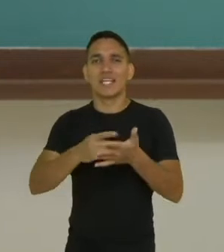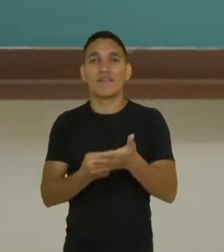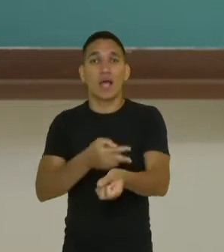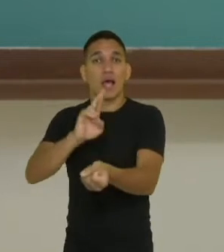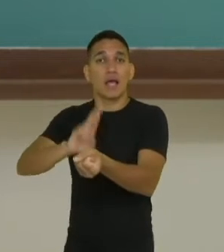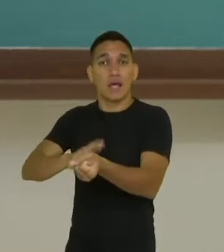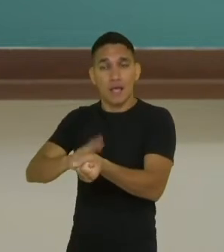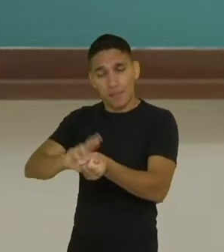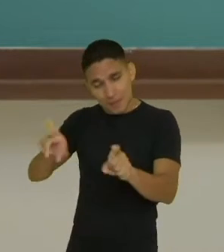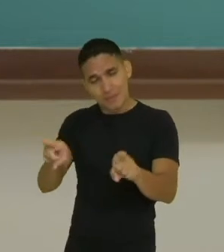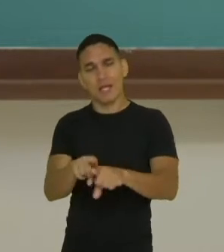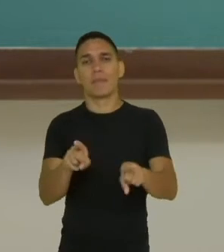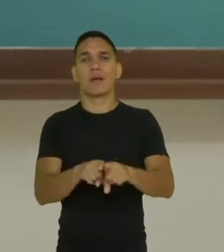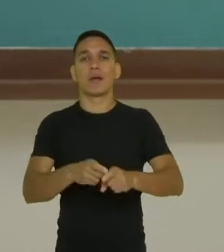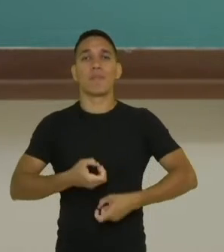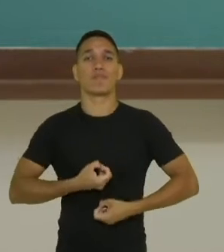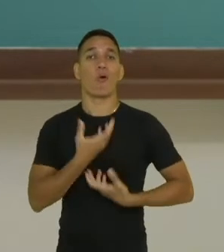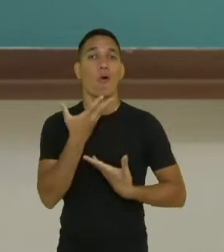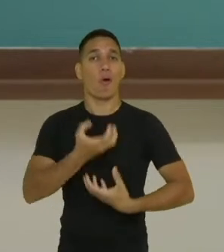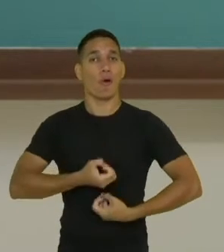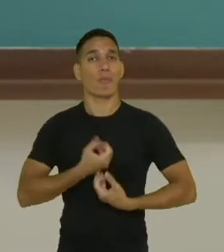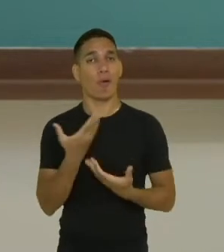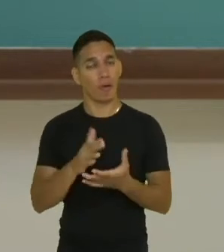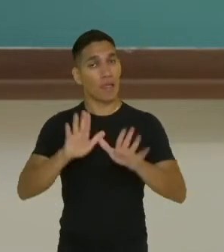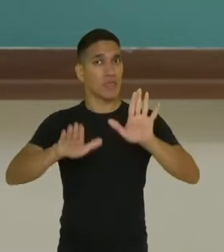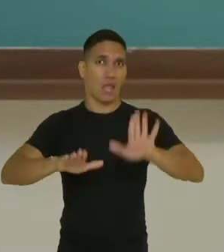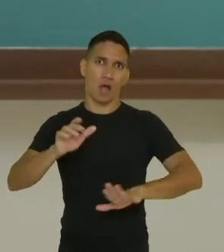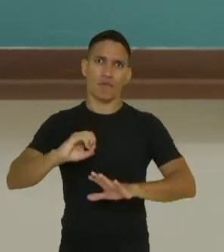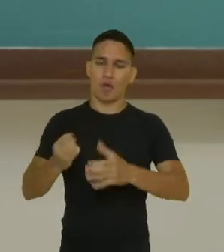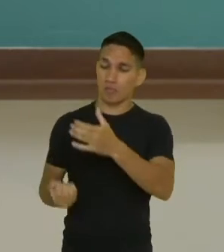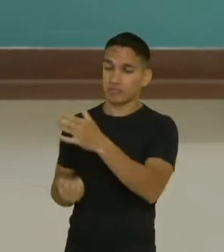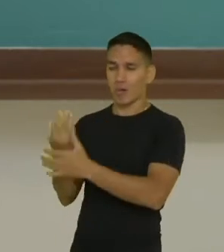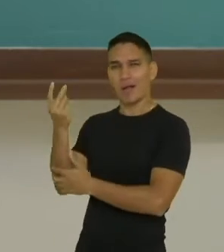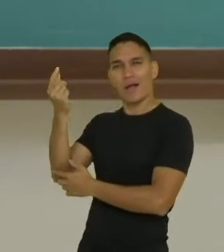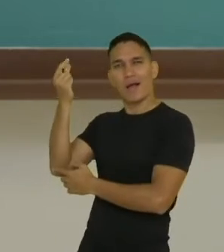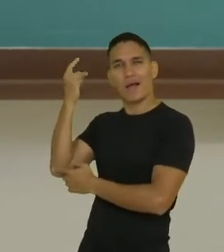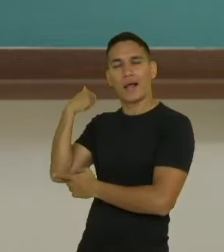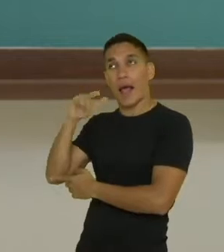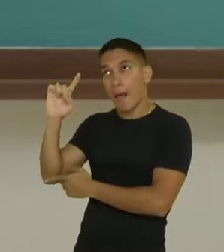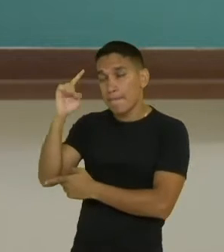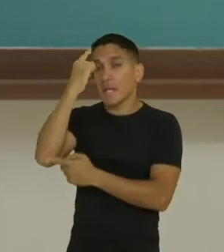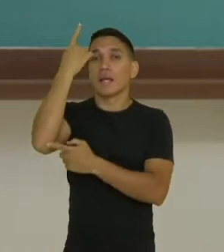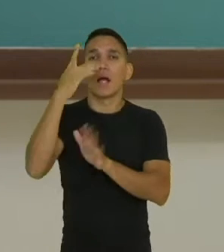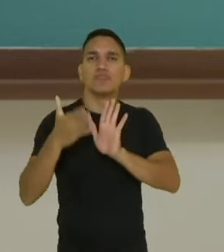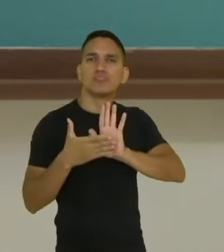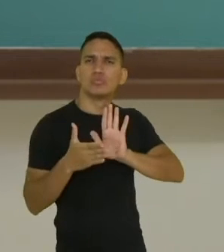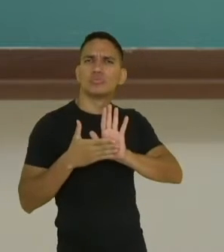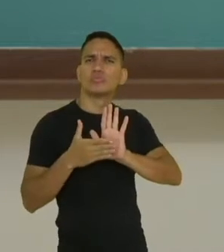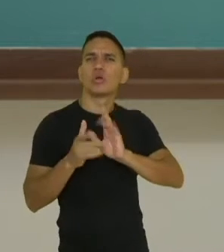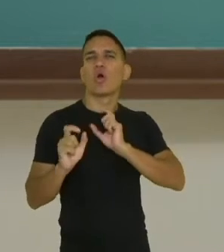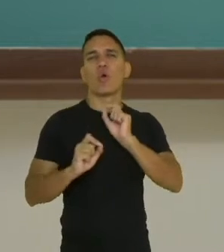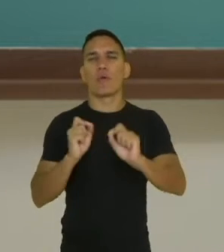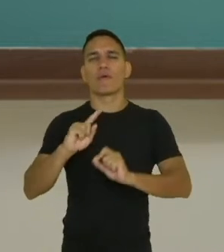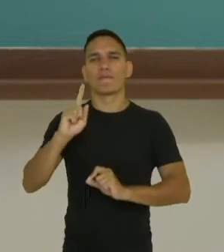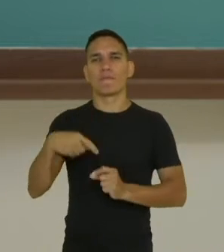e poesia. Talvez a origem do rap, a ideia